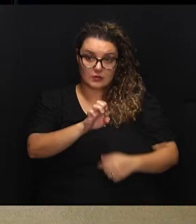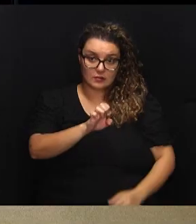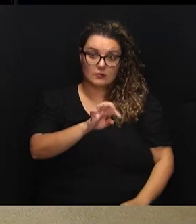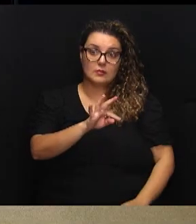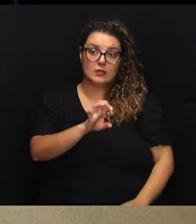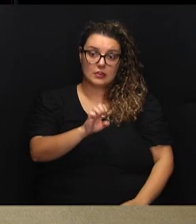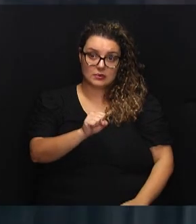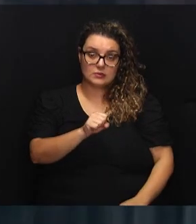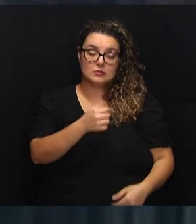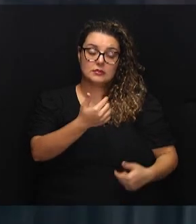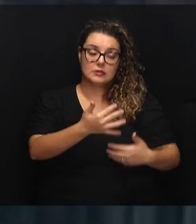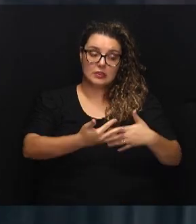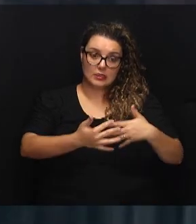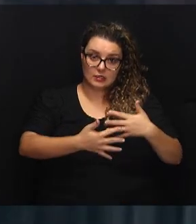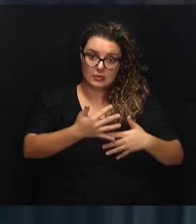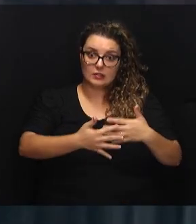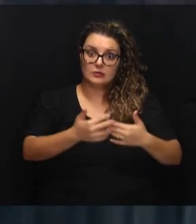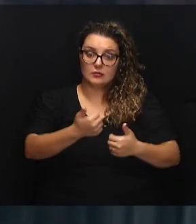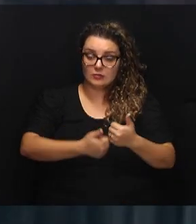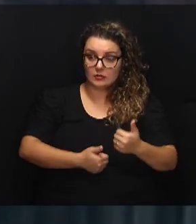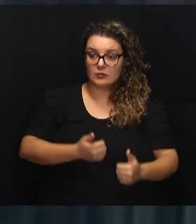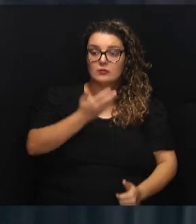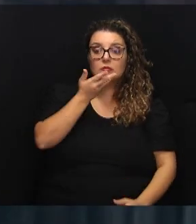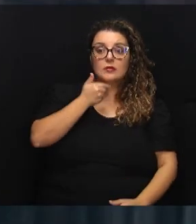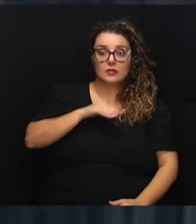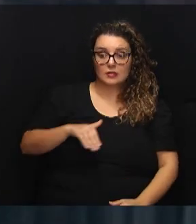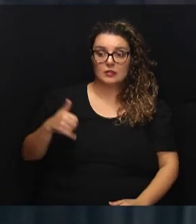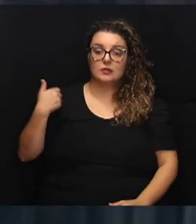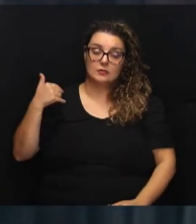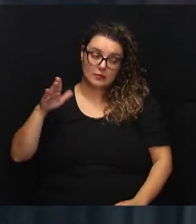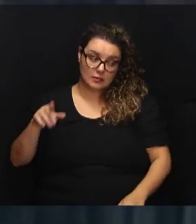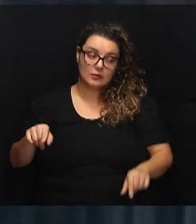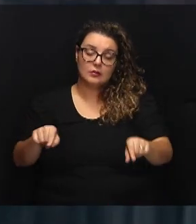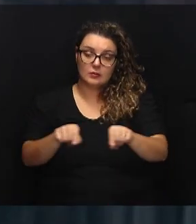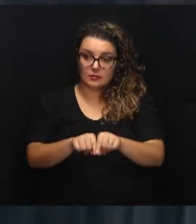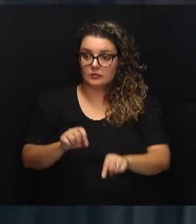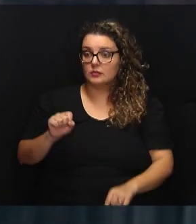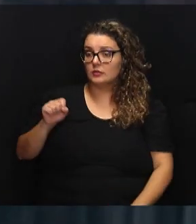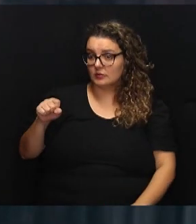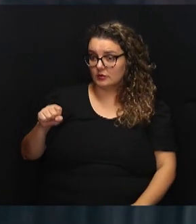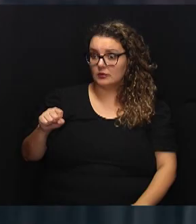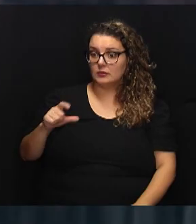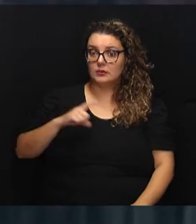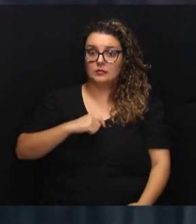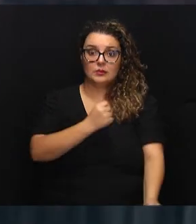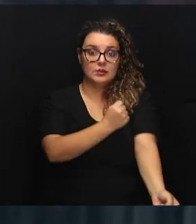bastante o futebol, tanto para a criança como para o adulto. Uhum, Tem gerado